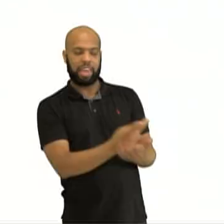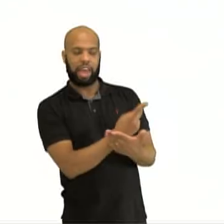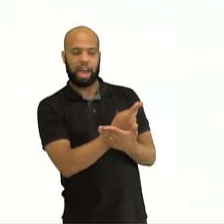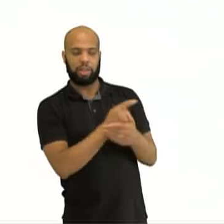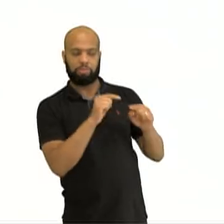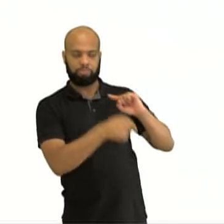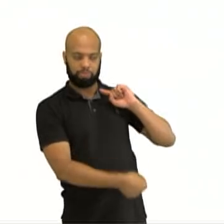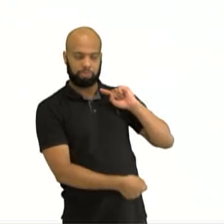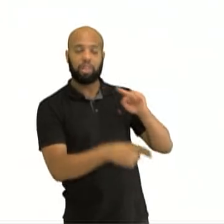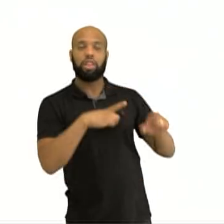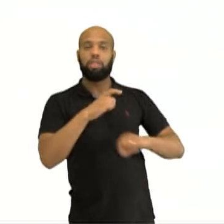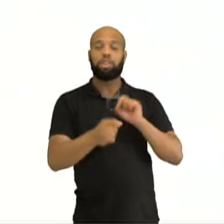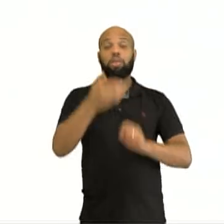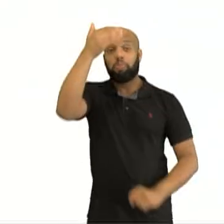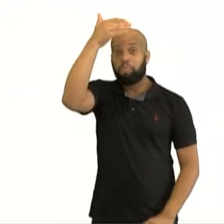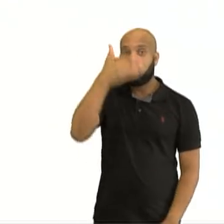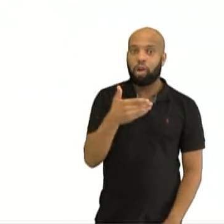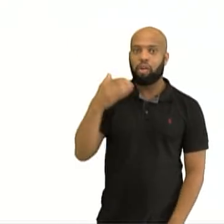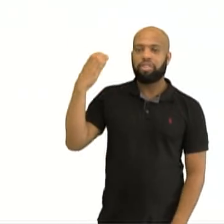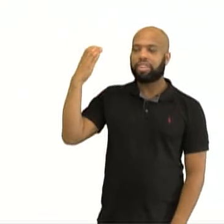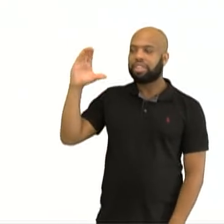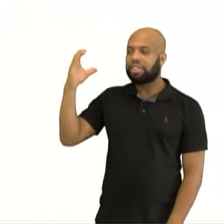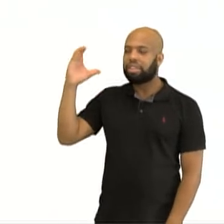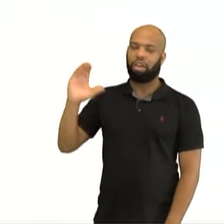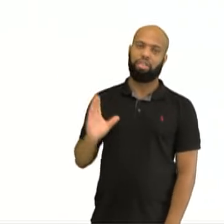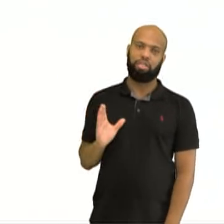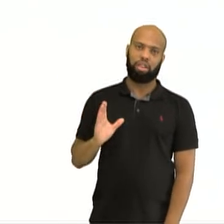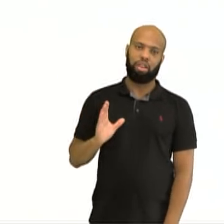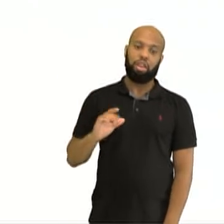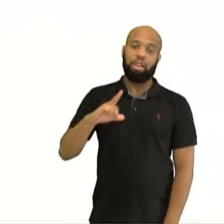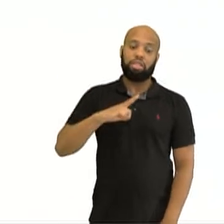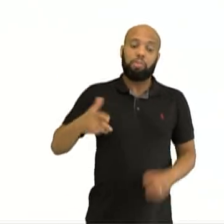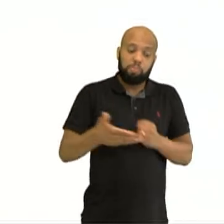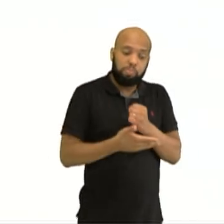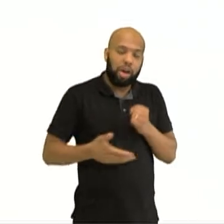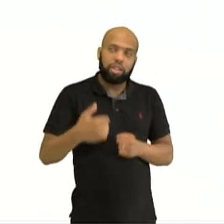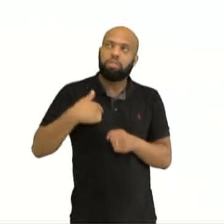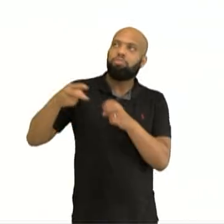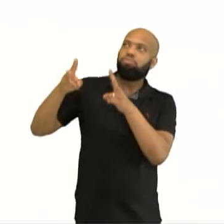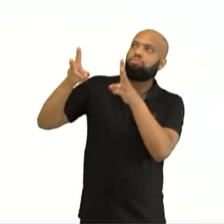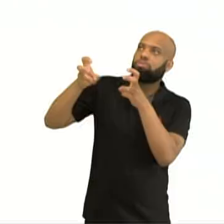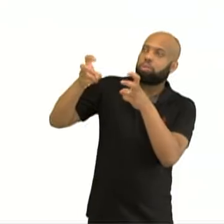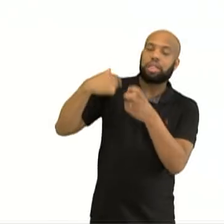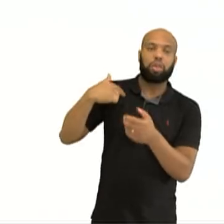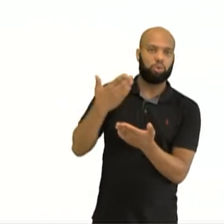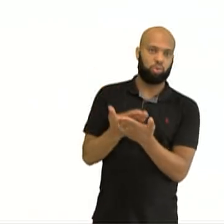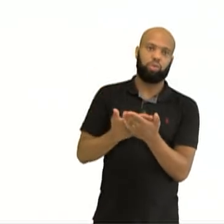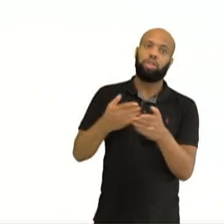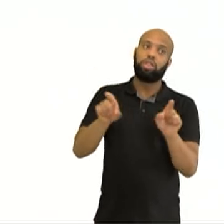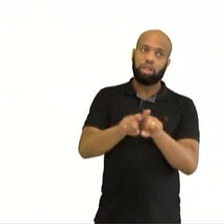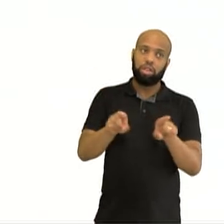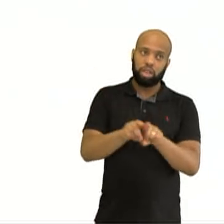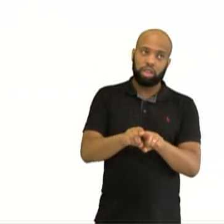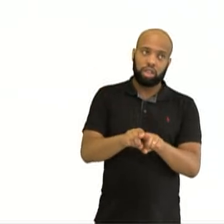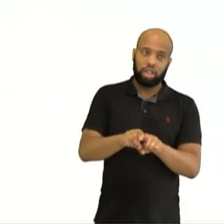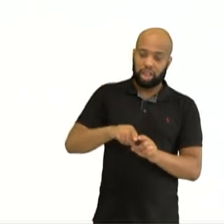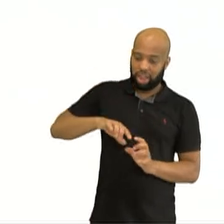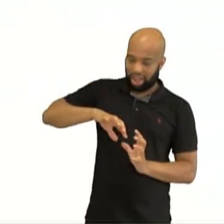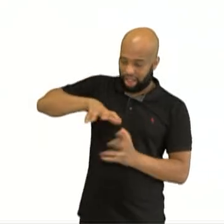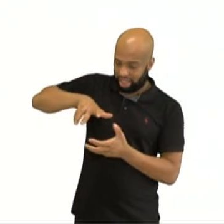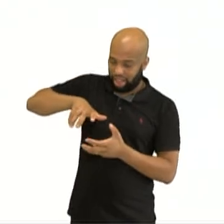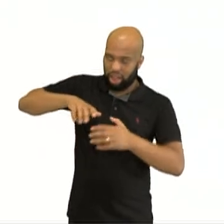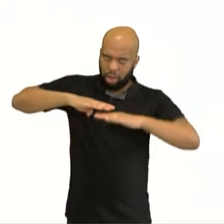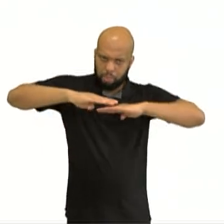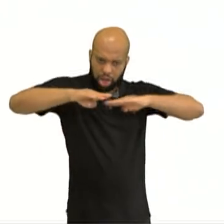estudo, uma comprovação científica e falou: opa, baseado nas minhas observações e nos meus estudos, a Terra não